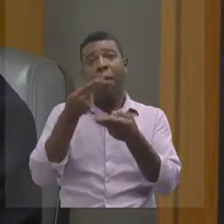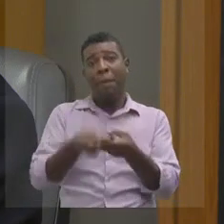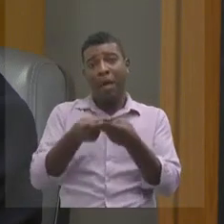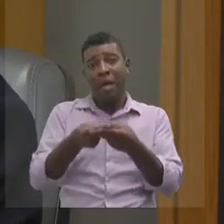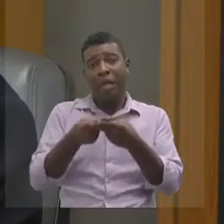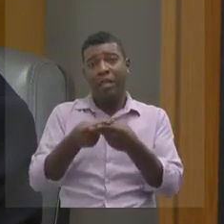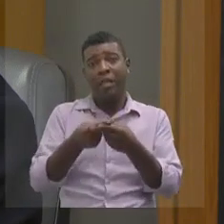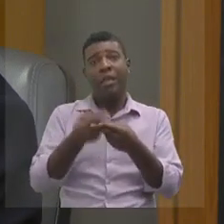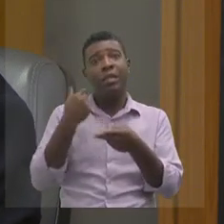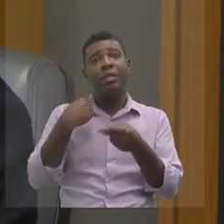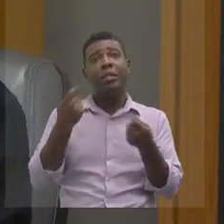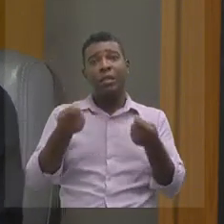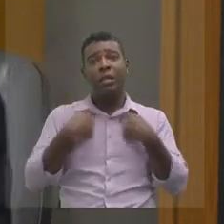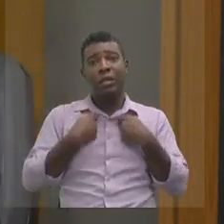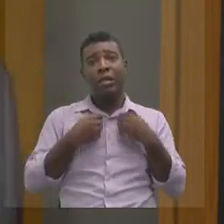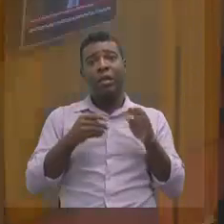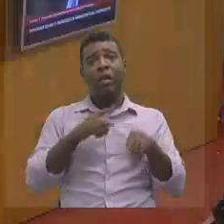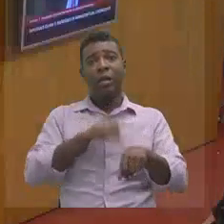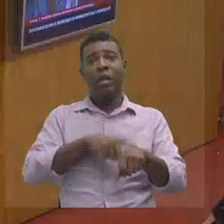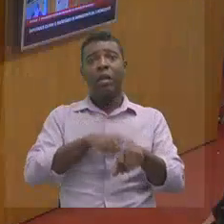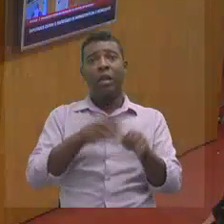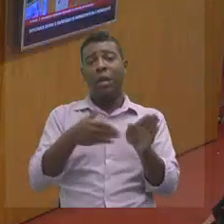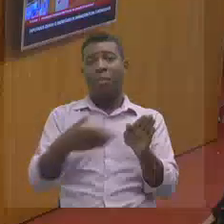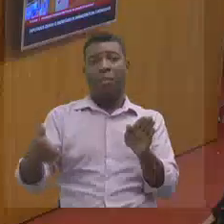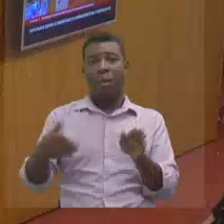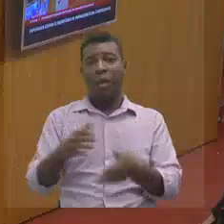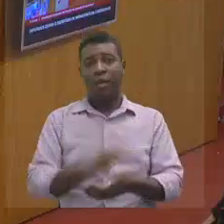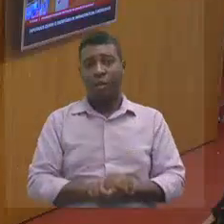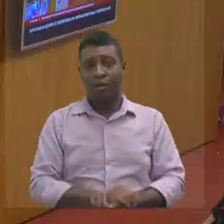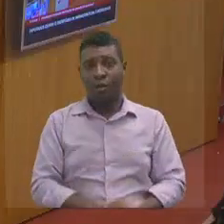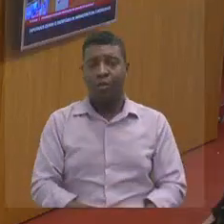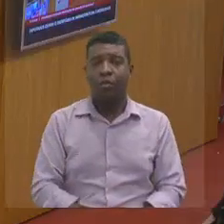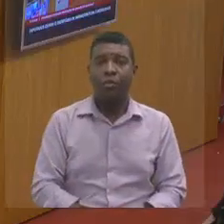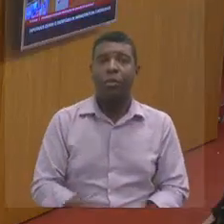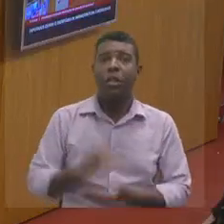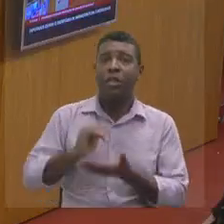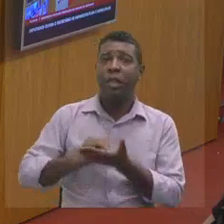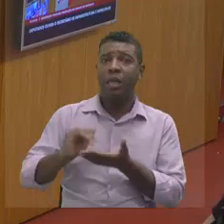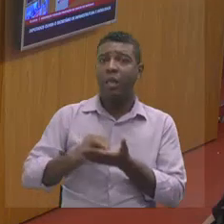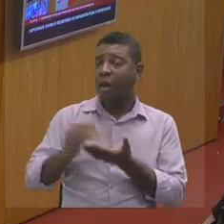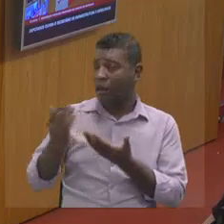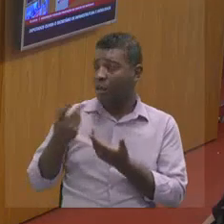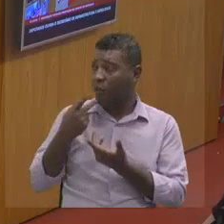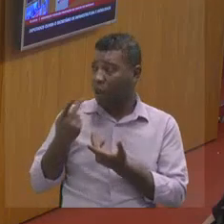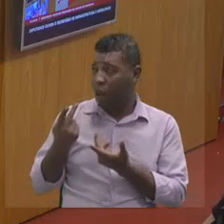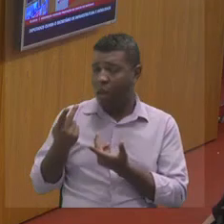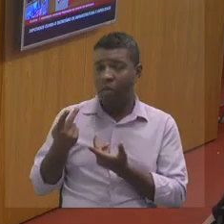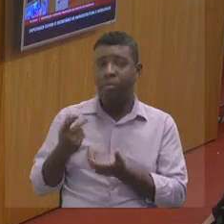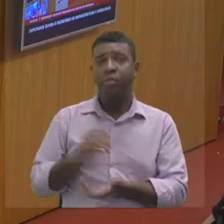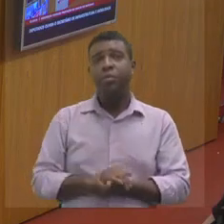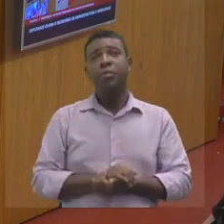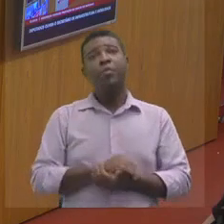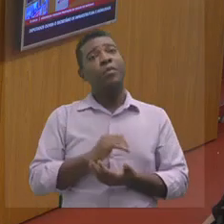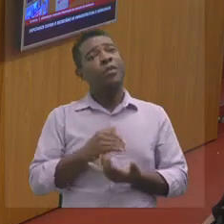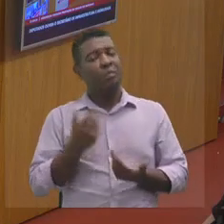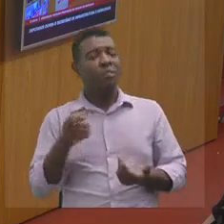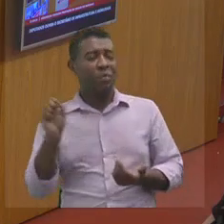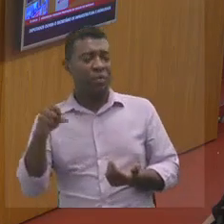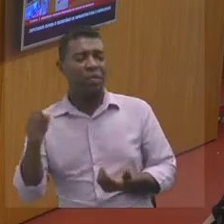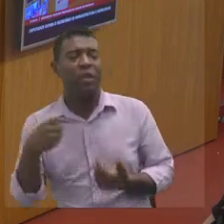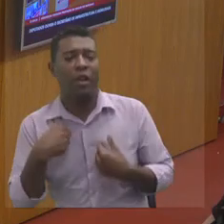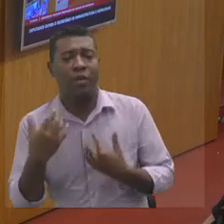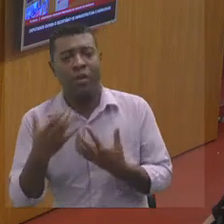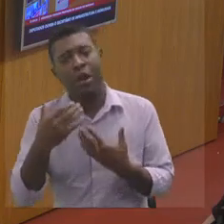ter estendido o nosso prazo secretário bem Deputado primeiro lugar queria né lhe agradecer